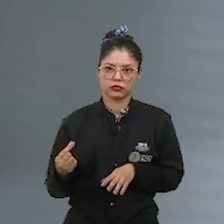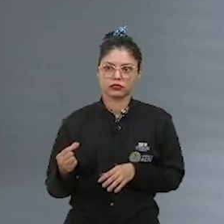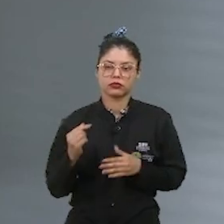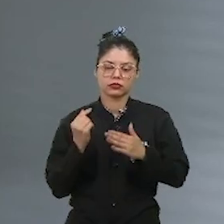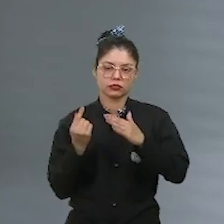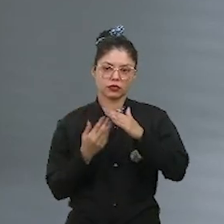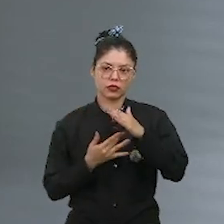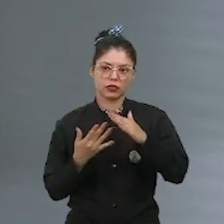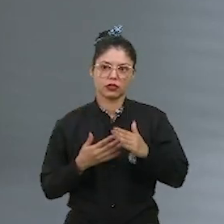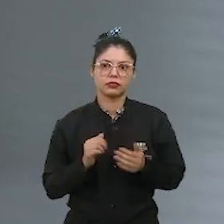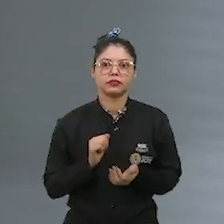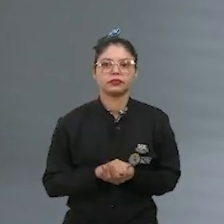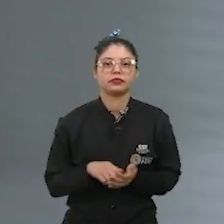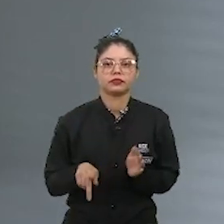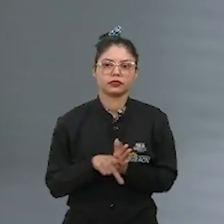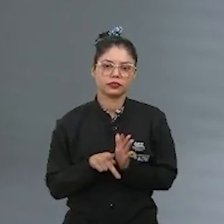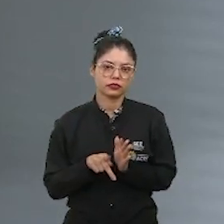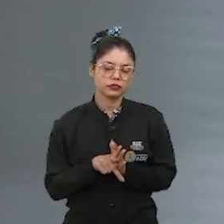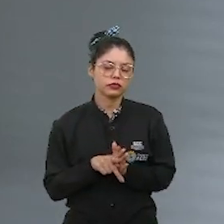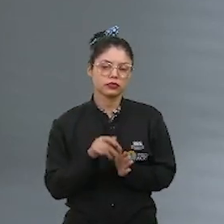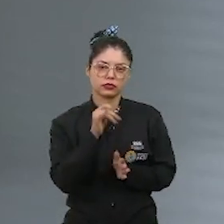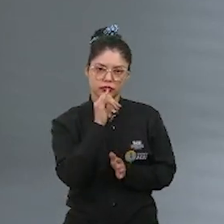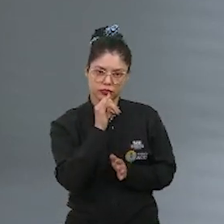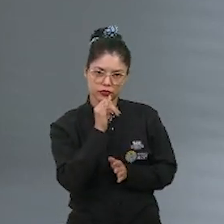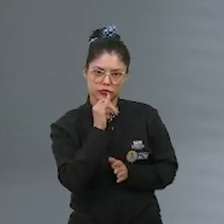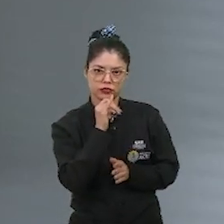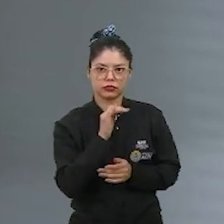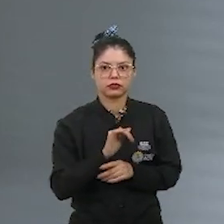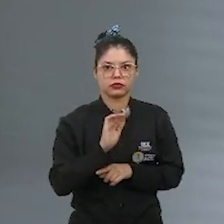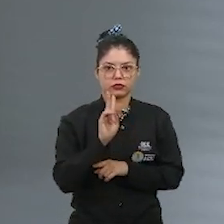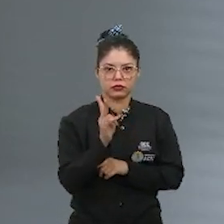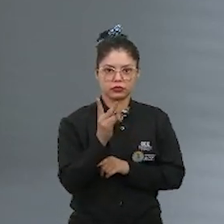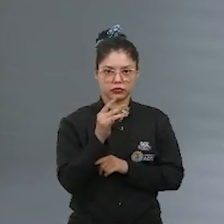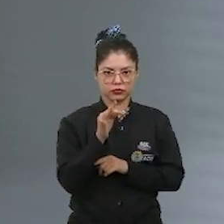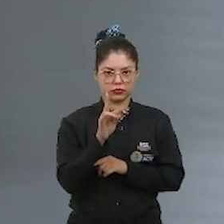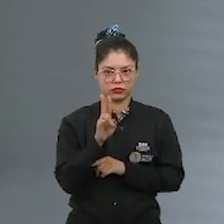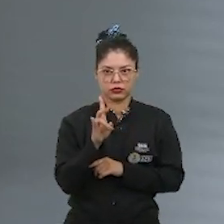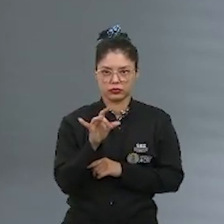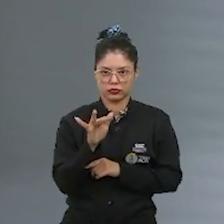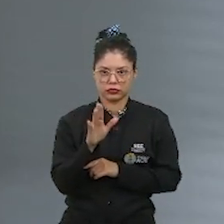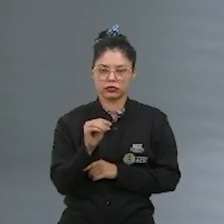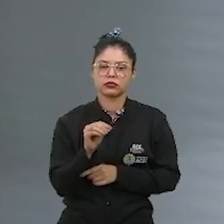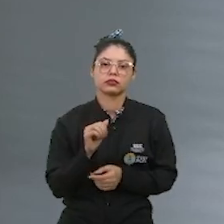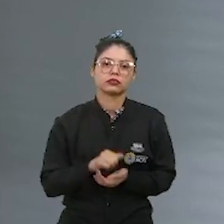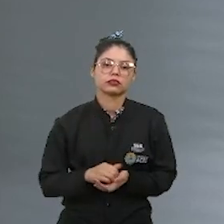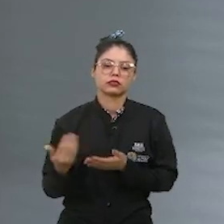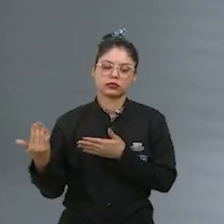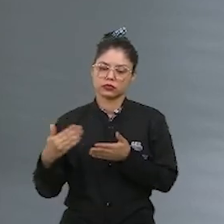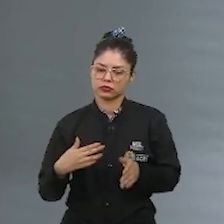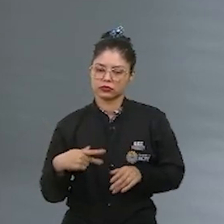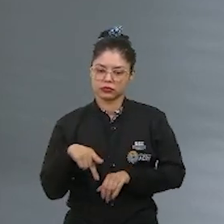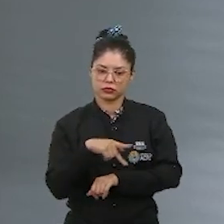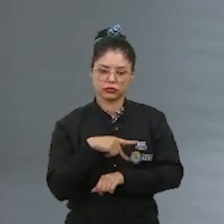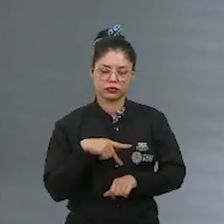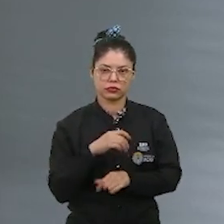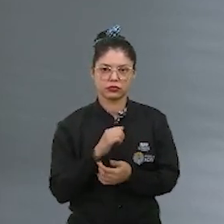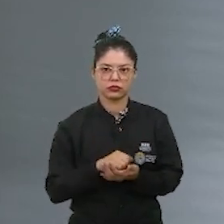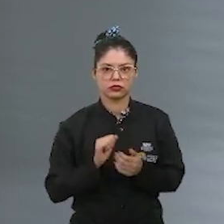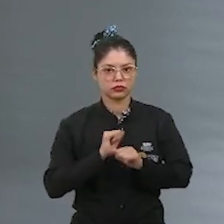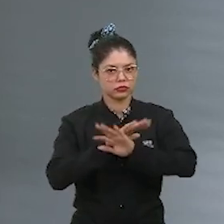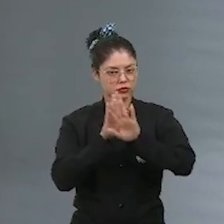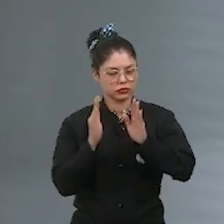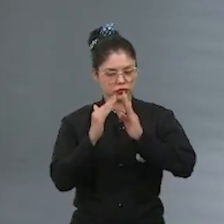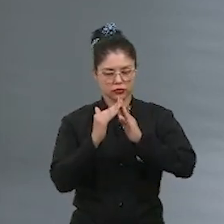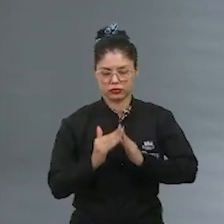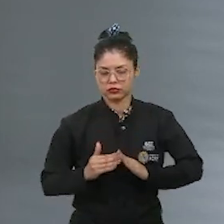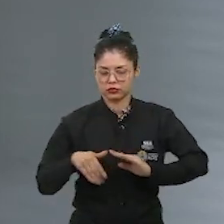migrantes, por exemplo, os próprios haitianos, muitas vezes chegam no nosso país e vão, claro, morar